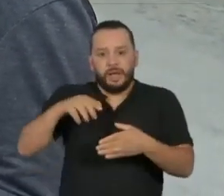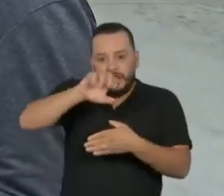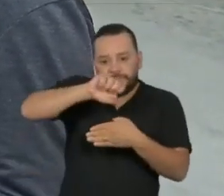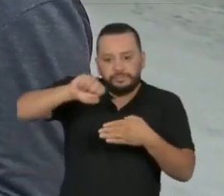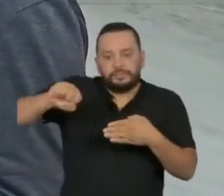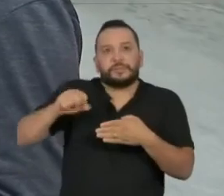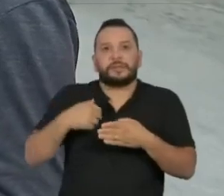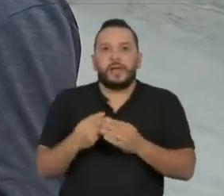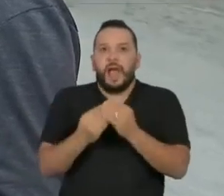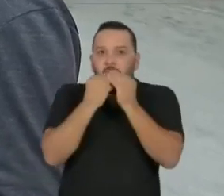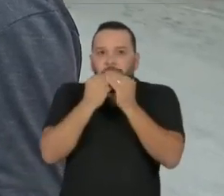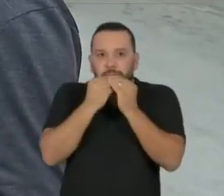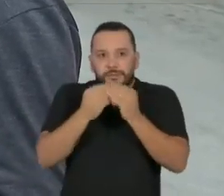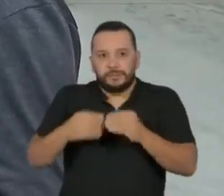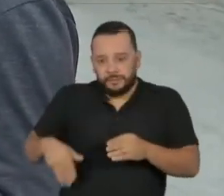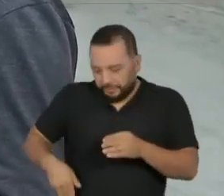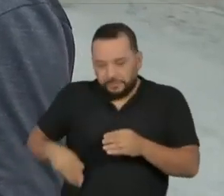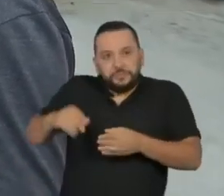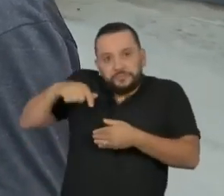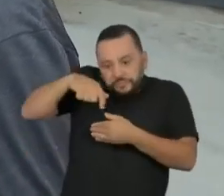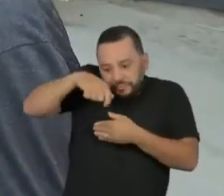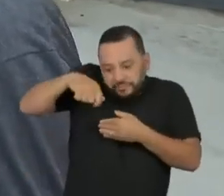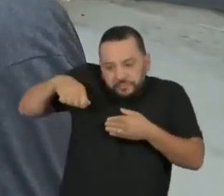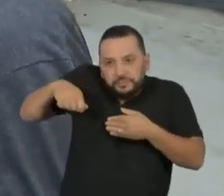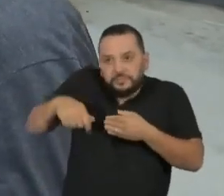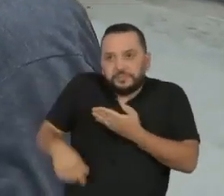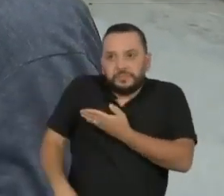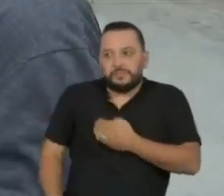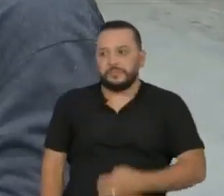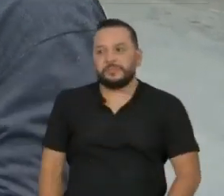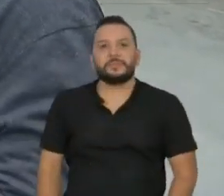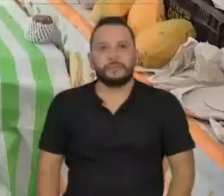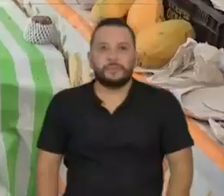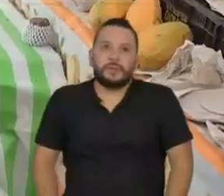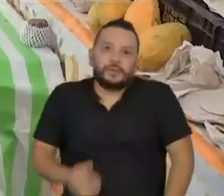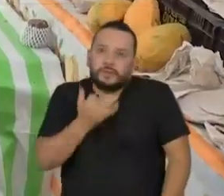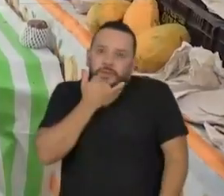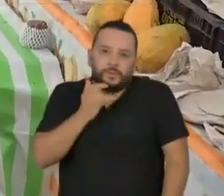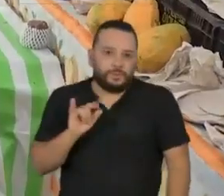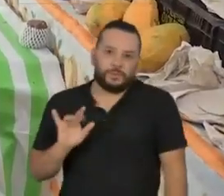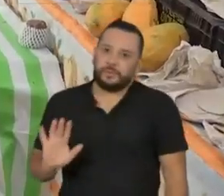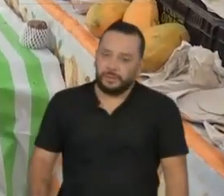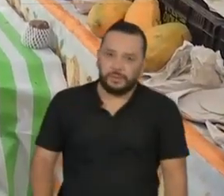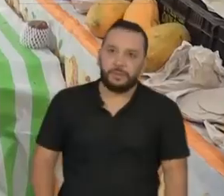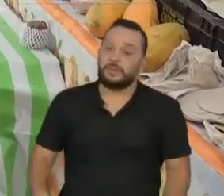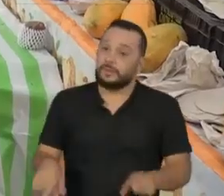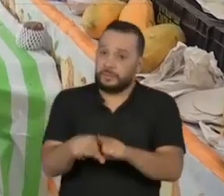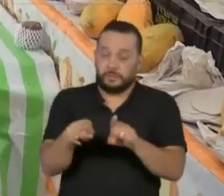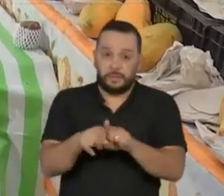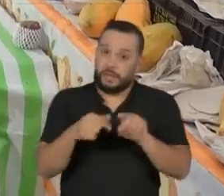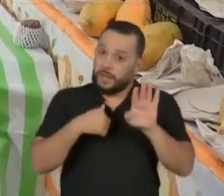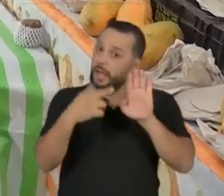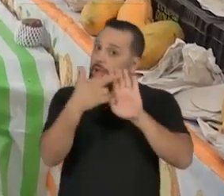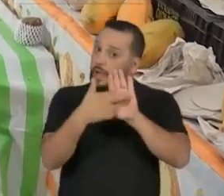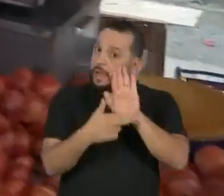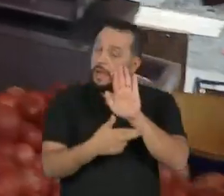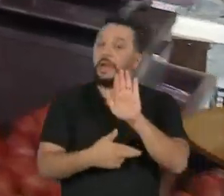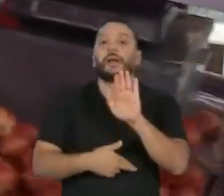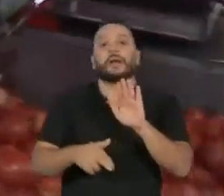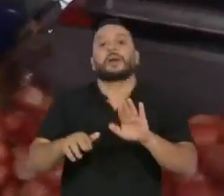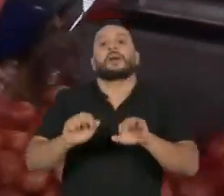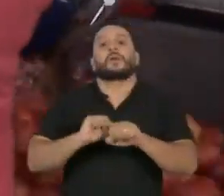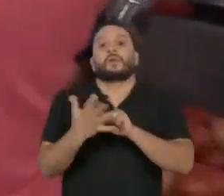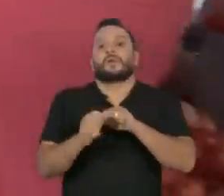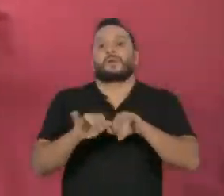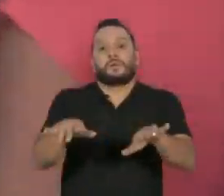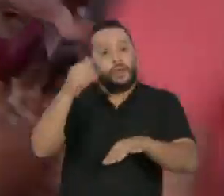corre ali e pega e põe aqui, ó. De bolsinho. Não tem jeito. As regras para o enfrentamento da pandemia de